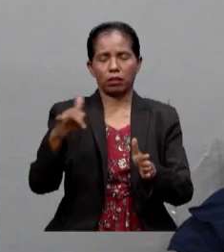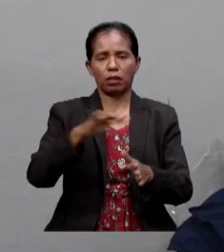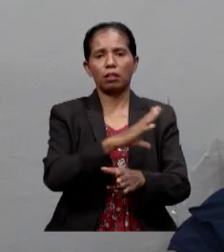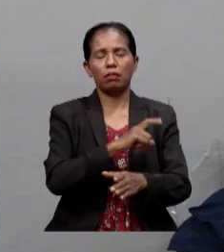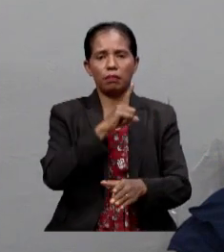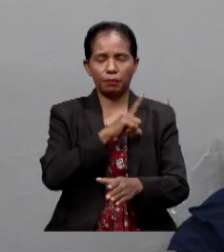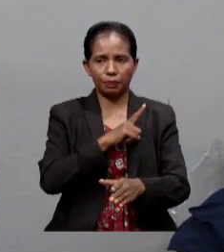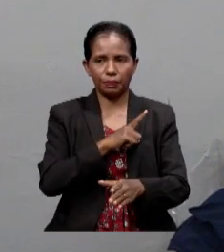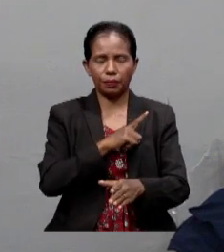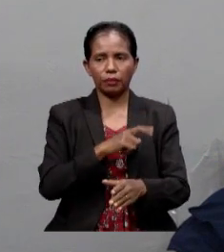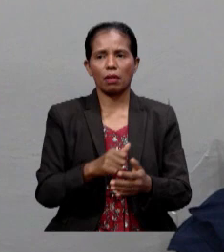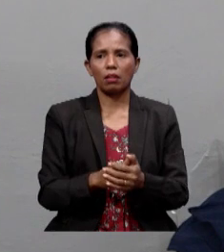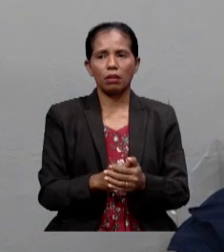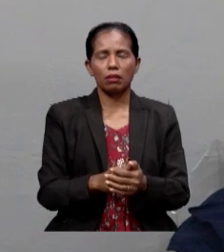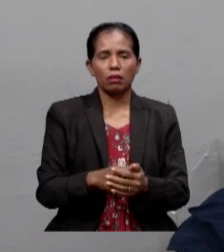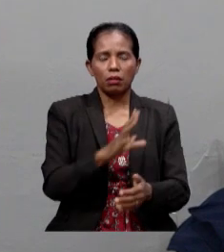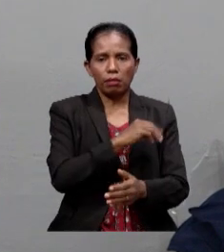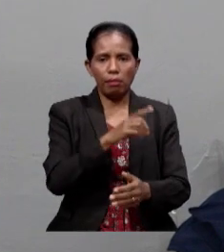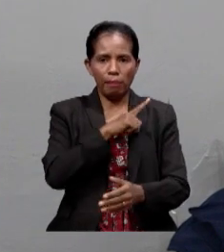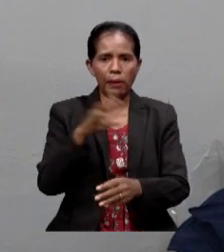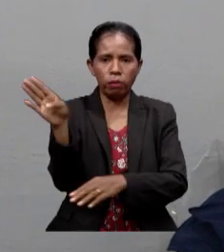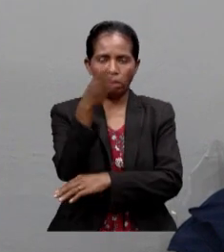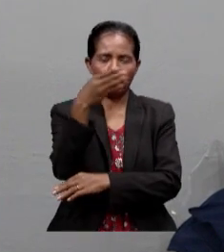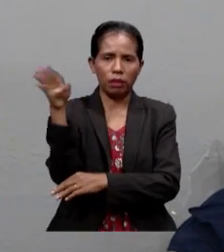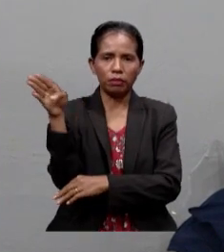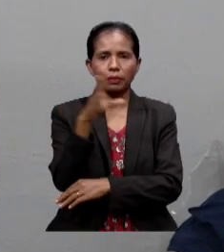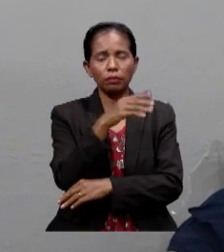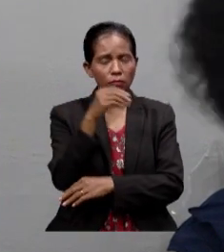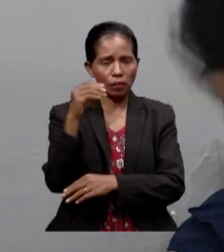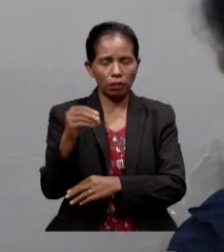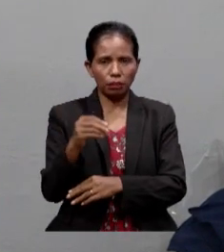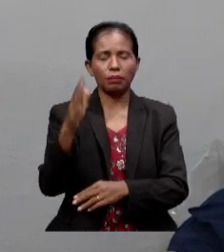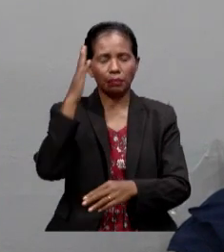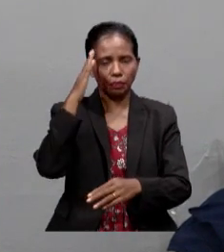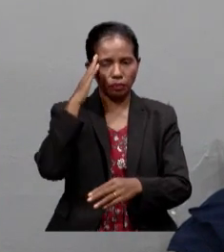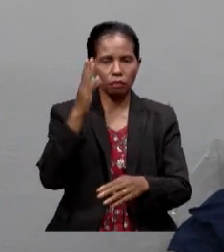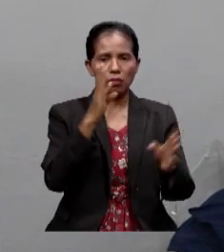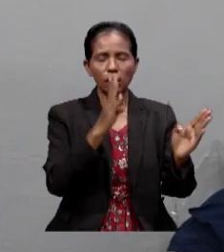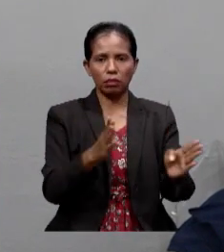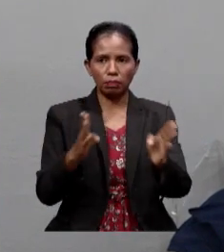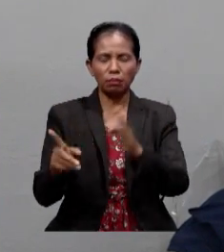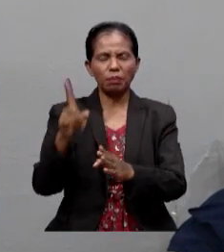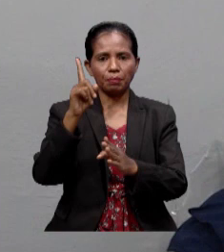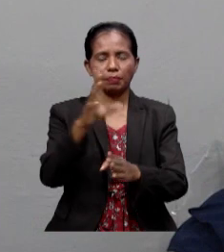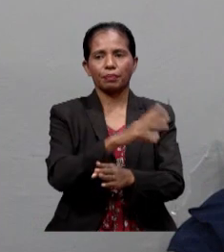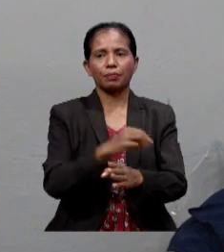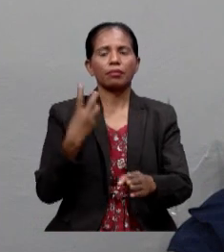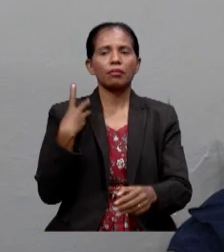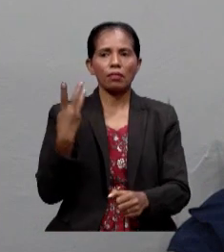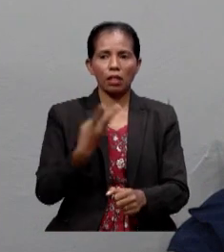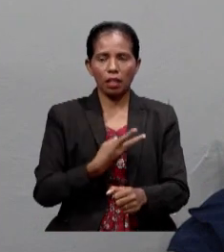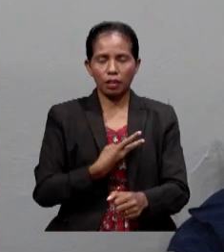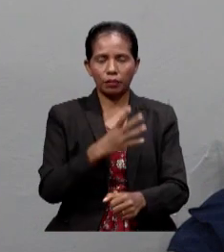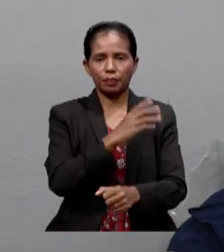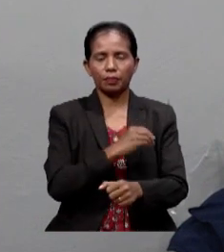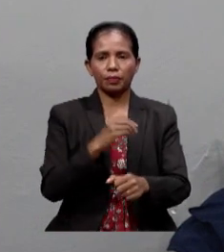que, ou desculpa, o símbolo, emblema que a bandeira ser na Vema que, reconhecido e é processo ida que através de Itanin. Órgão